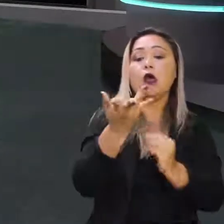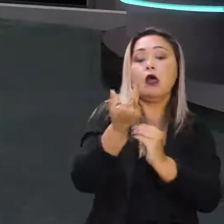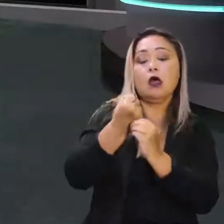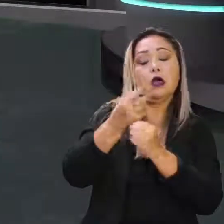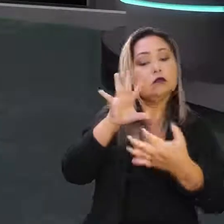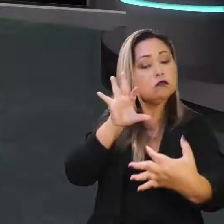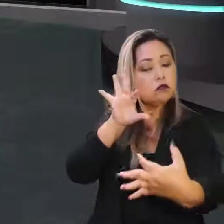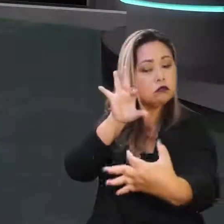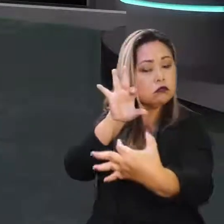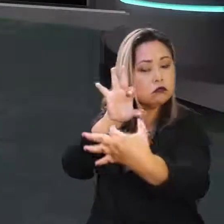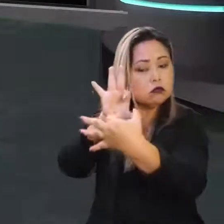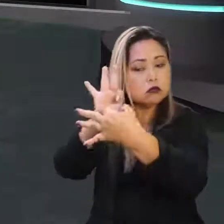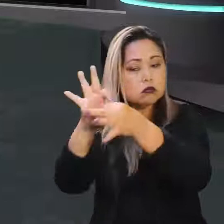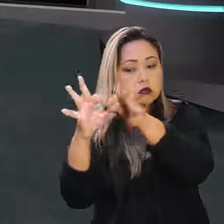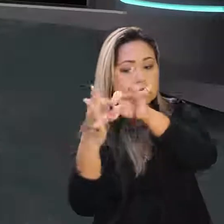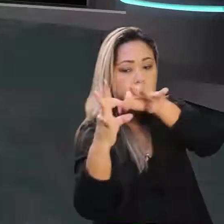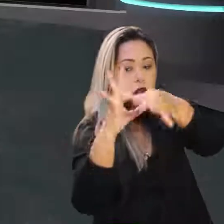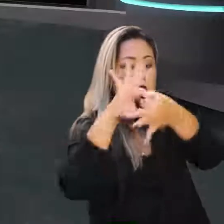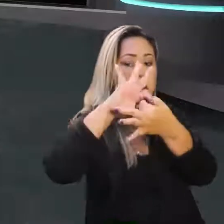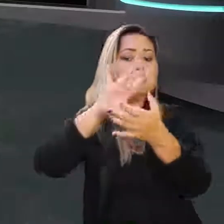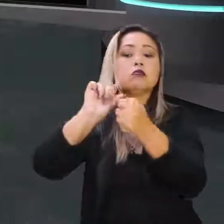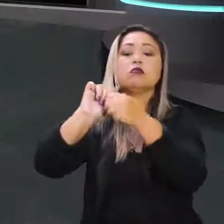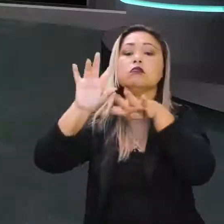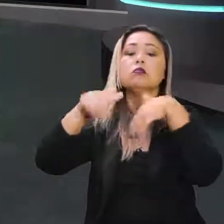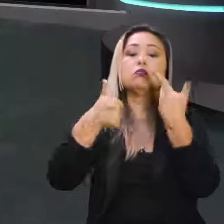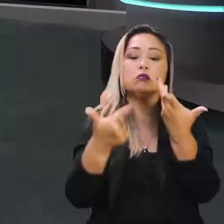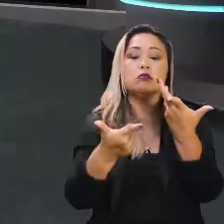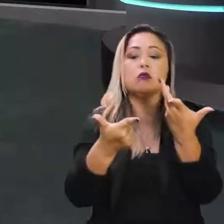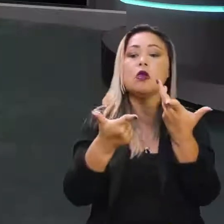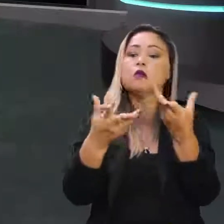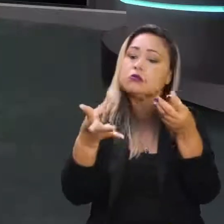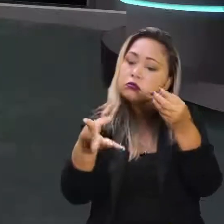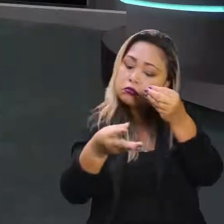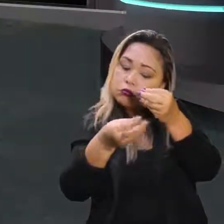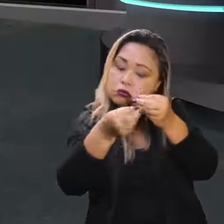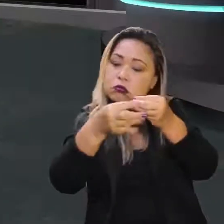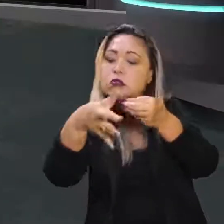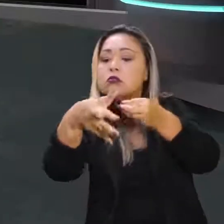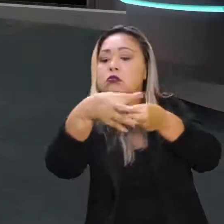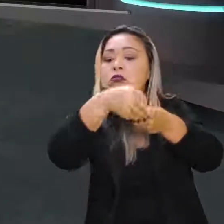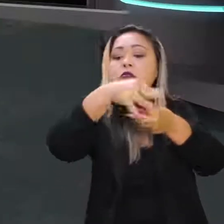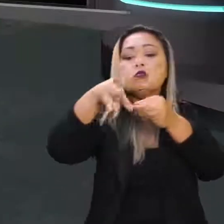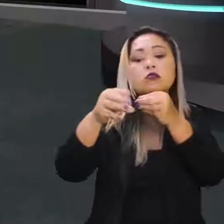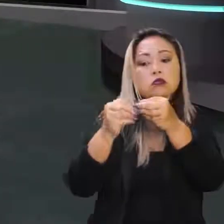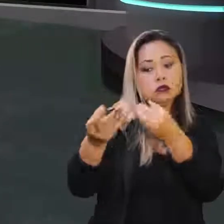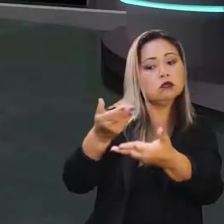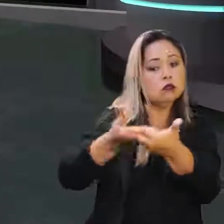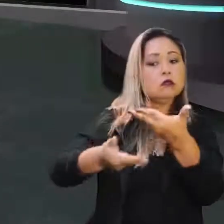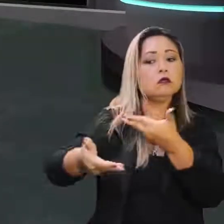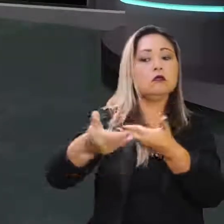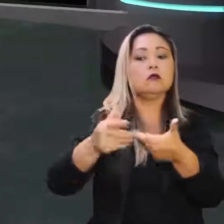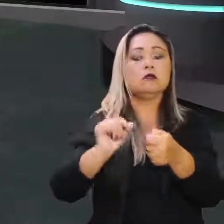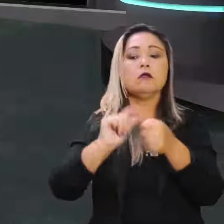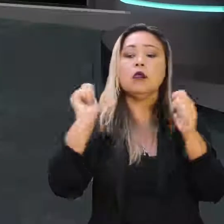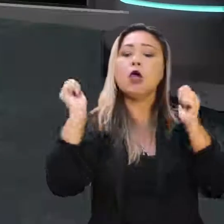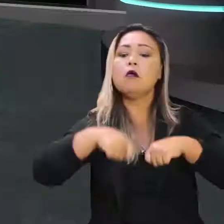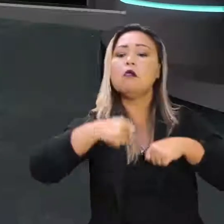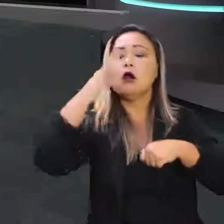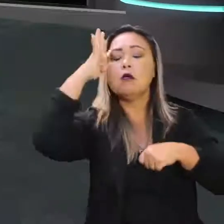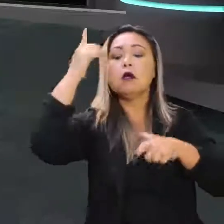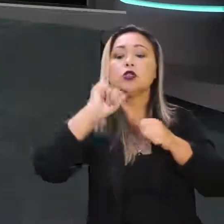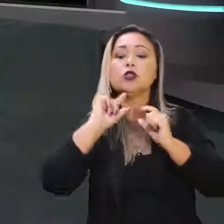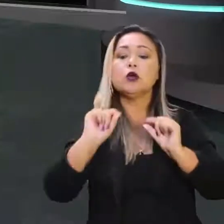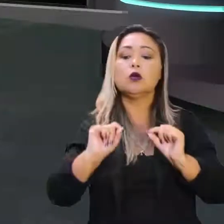sempre se entrelaçando, entrelaçadas, se conectadas. contribuindo uma com a outra, interagindo, né? Verdade. E você pode imaginar